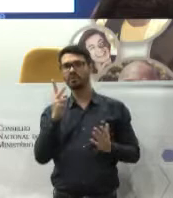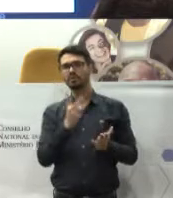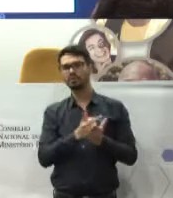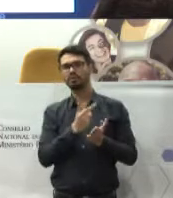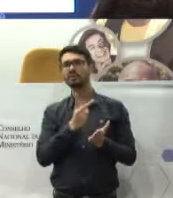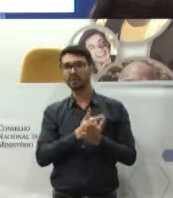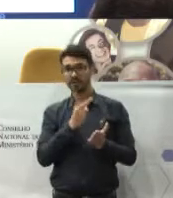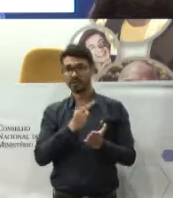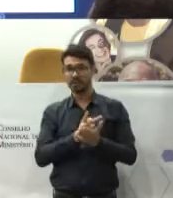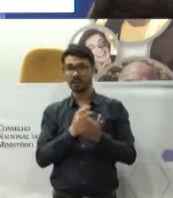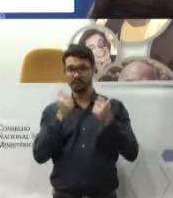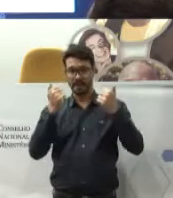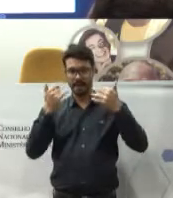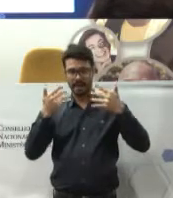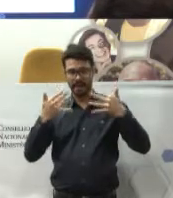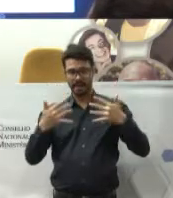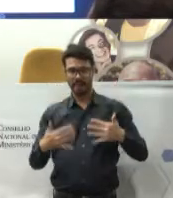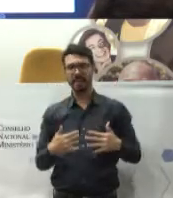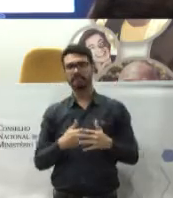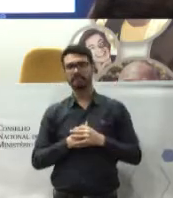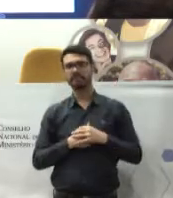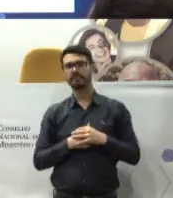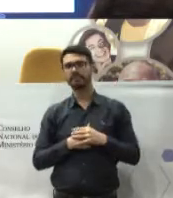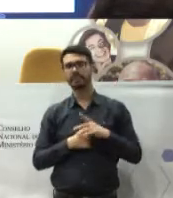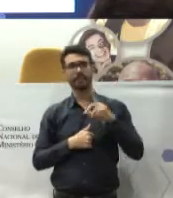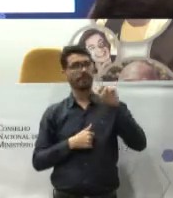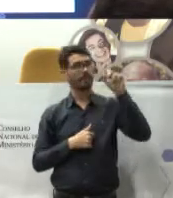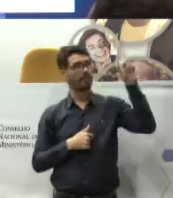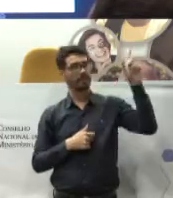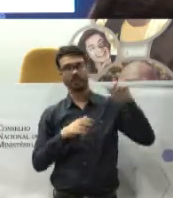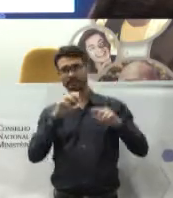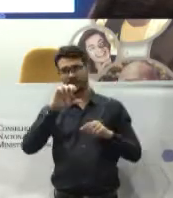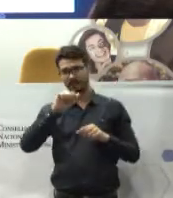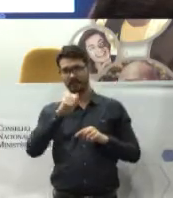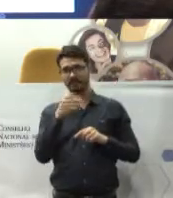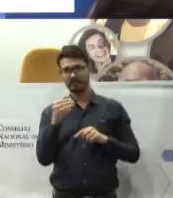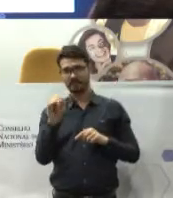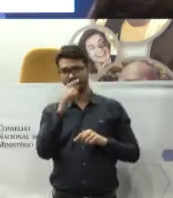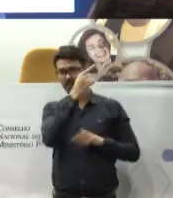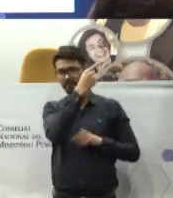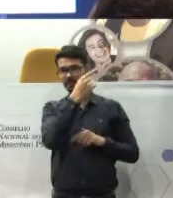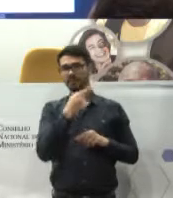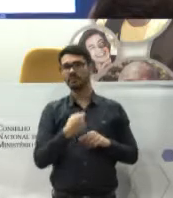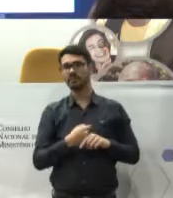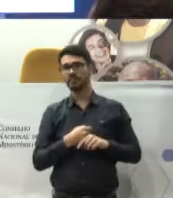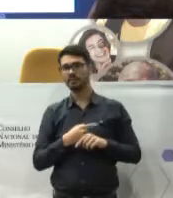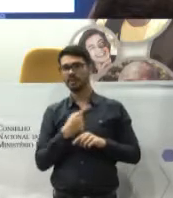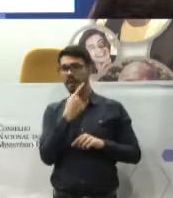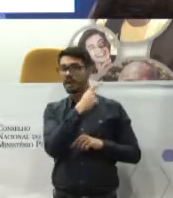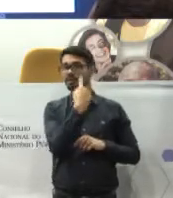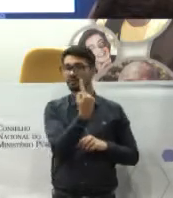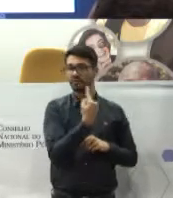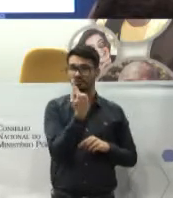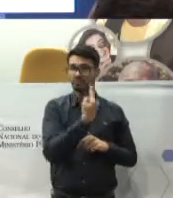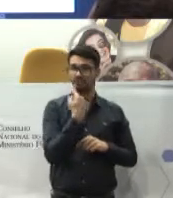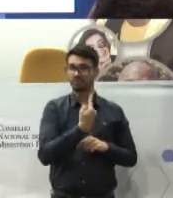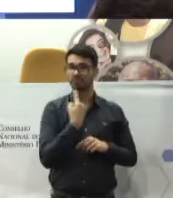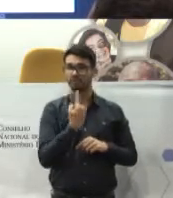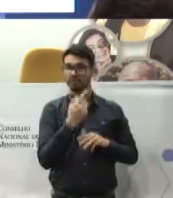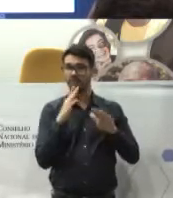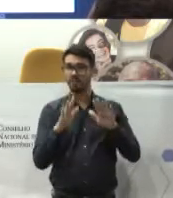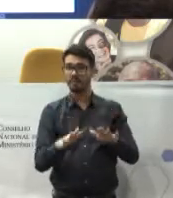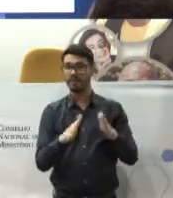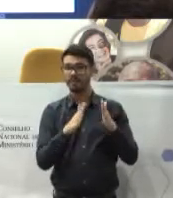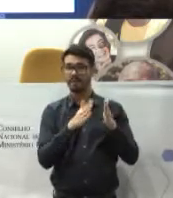sustenta oralmente. Segundo, porque nessa ação era uma ação que o caso era individual, Vladimir, mas